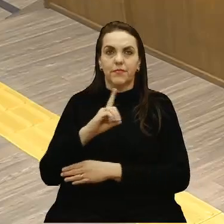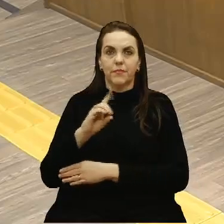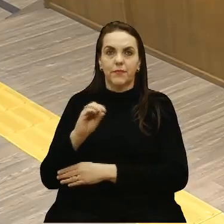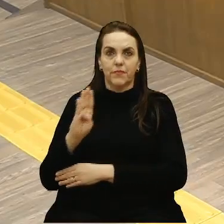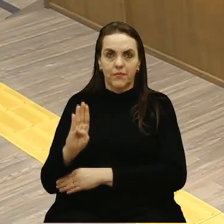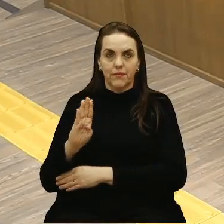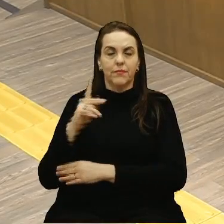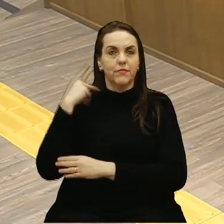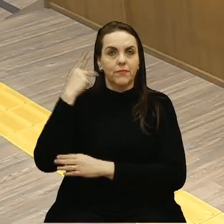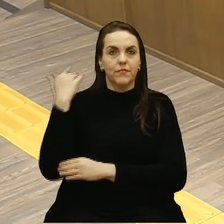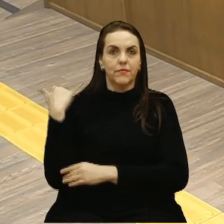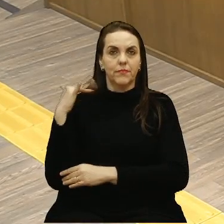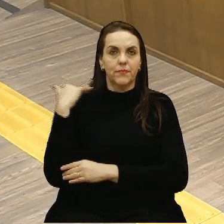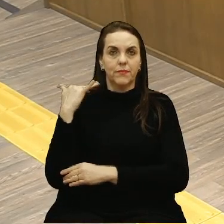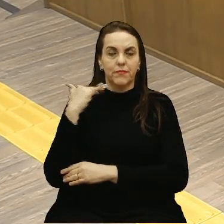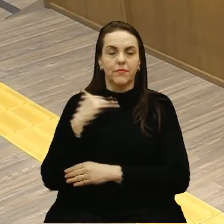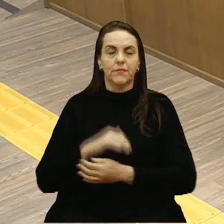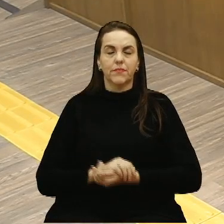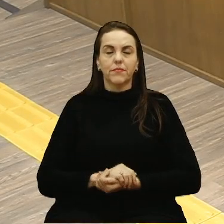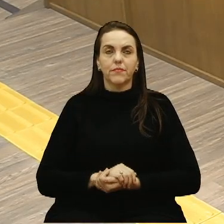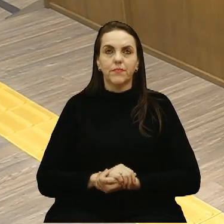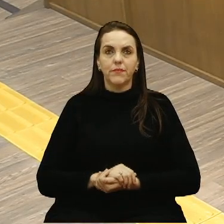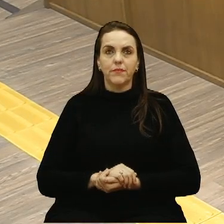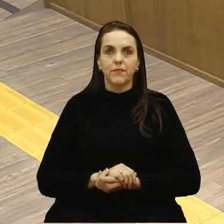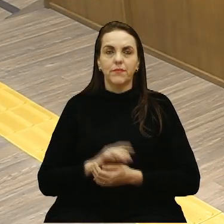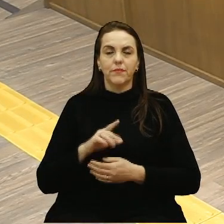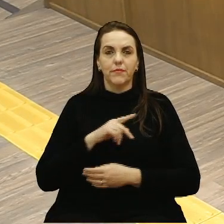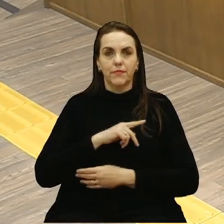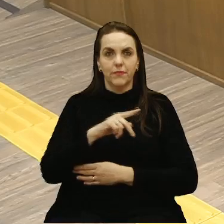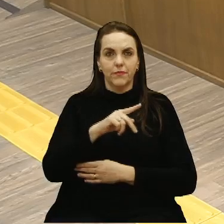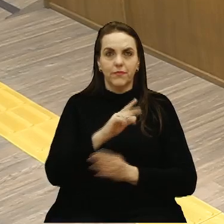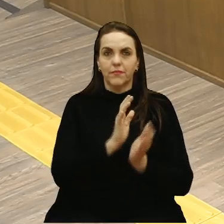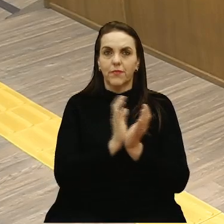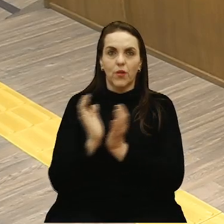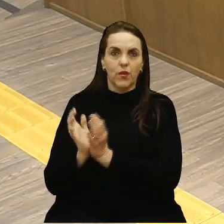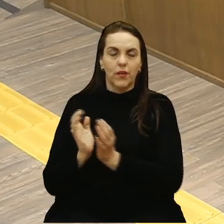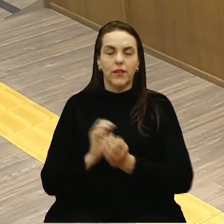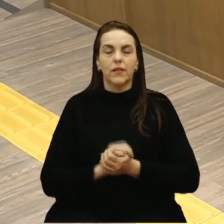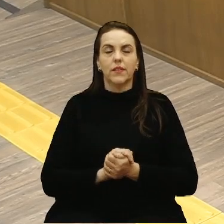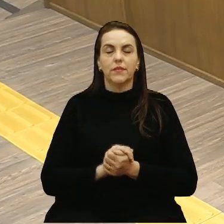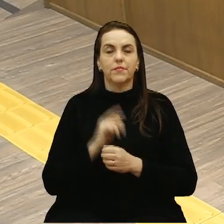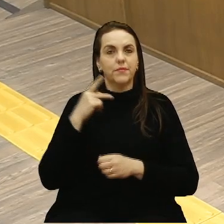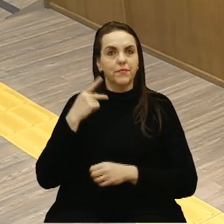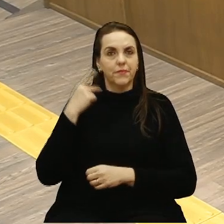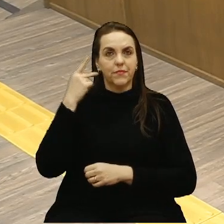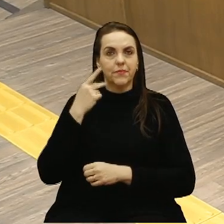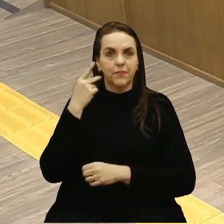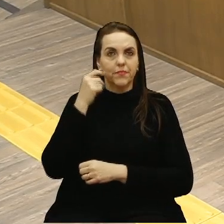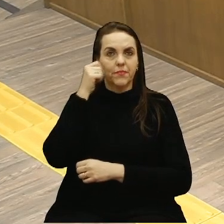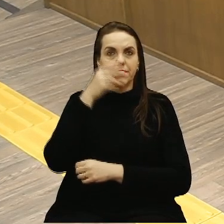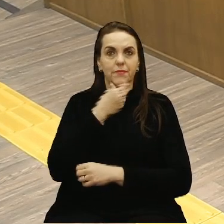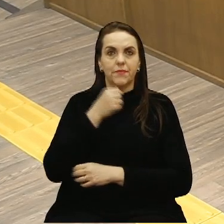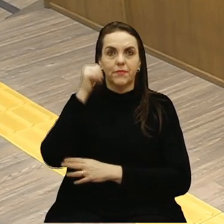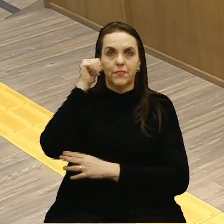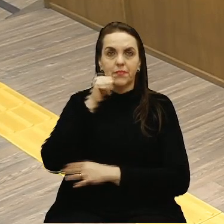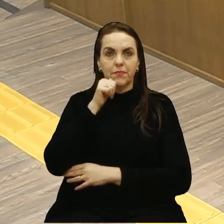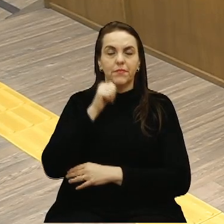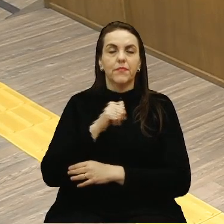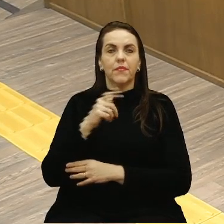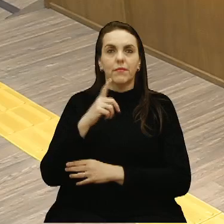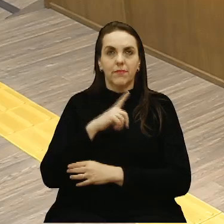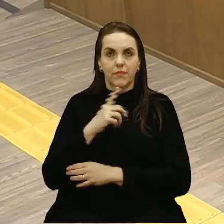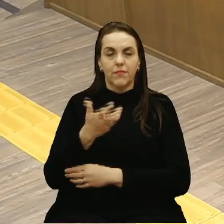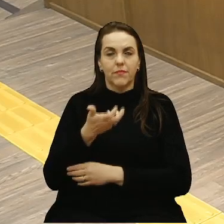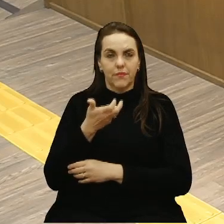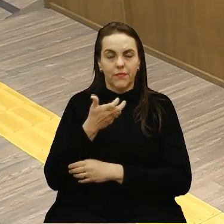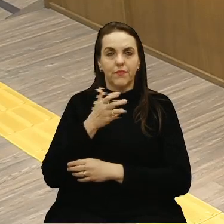Andressa Marques, da tribuna. Senhor presidente, nobres colegas, vereadores e vereadoras, eu queria